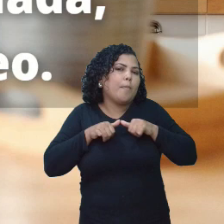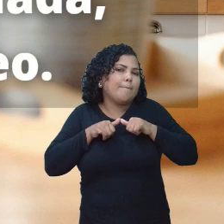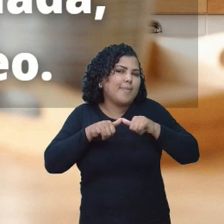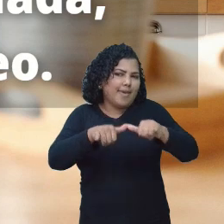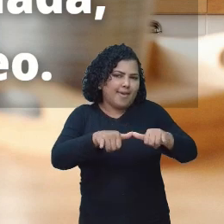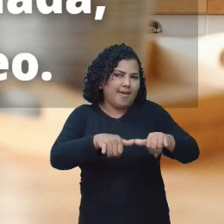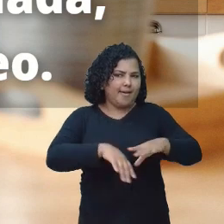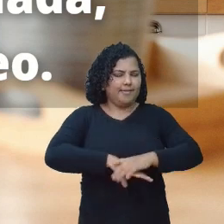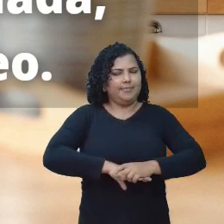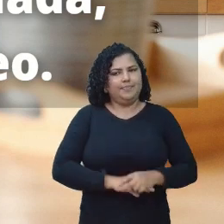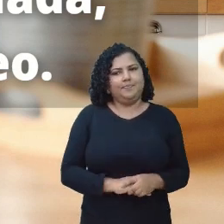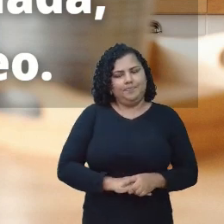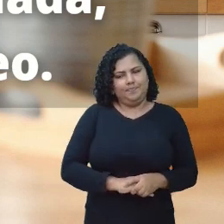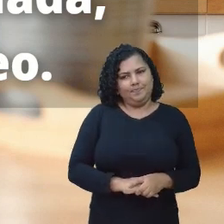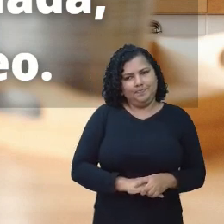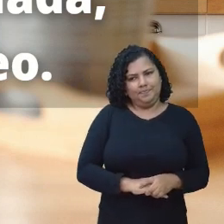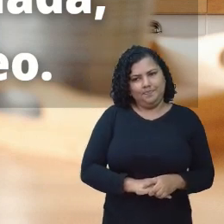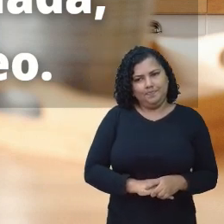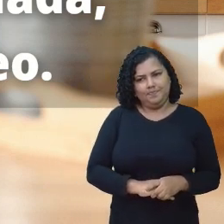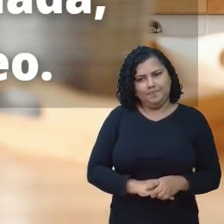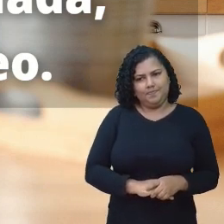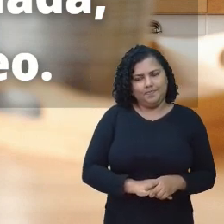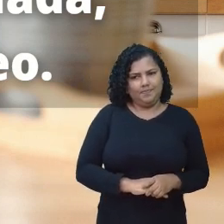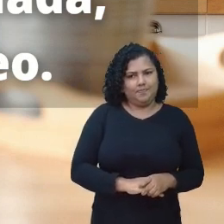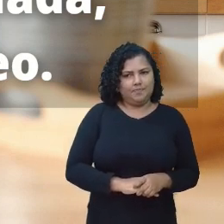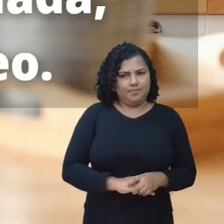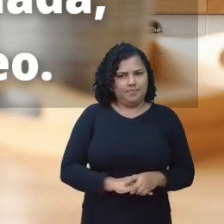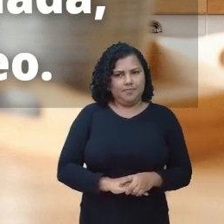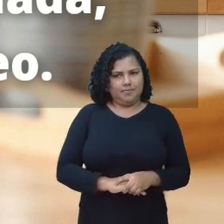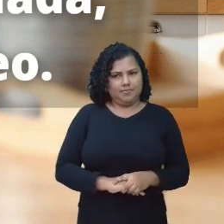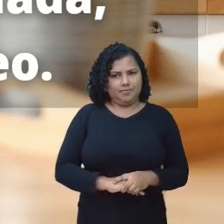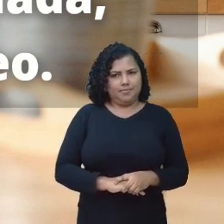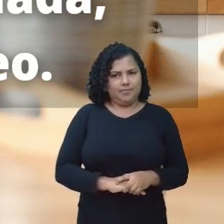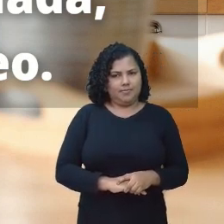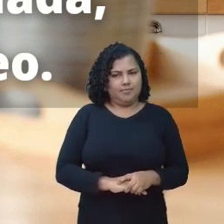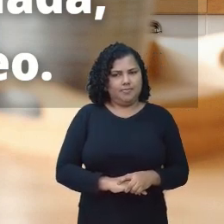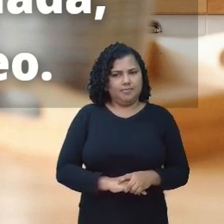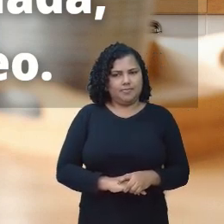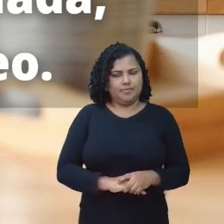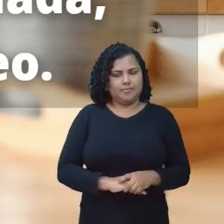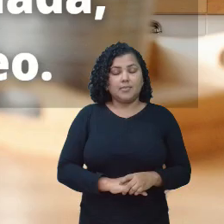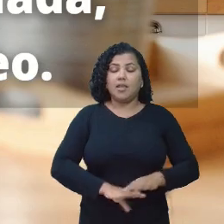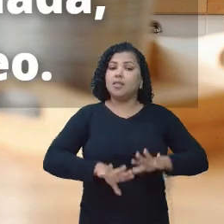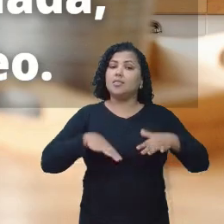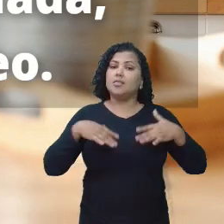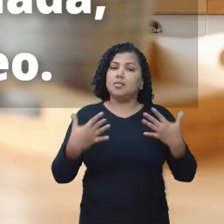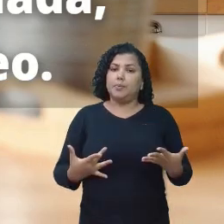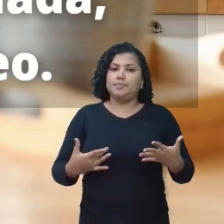fazendo a lista de compras da feira dela, certo? Então, o que é que vai acontecer?